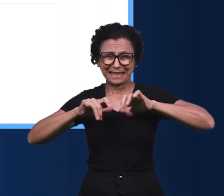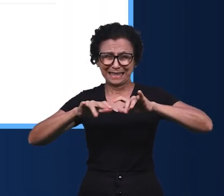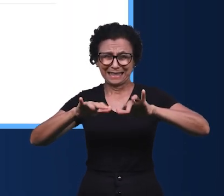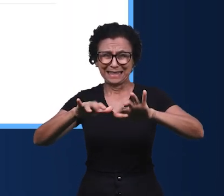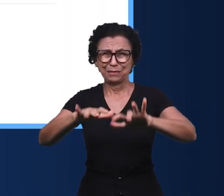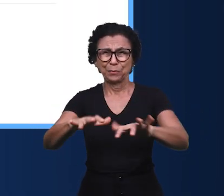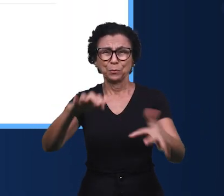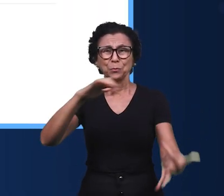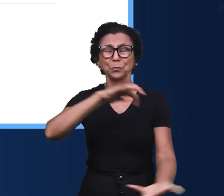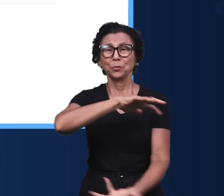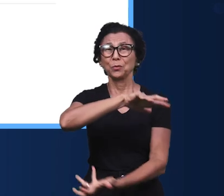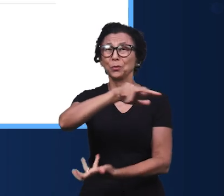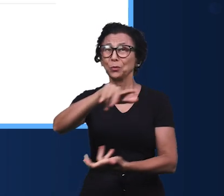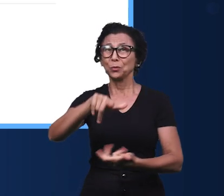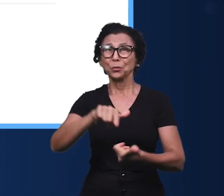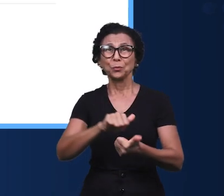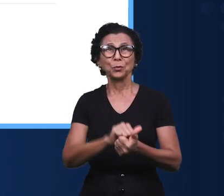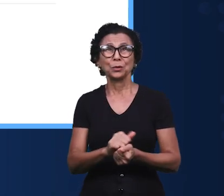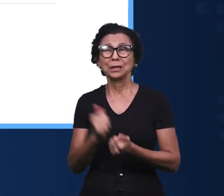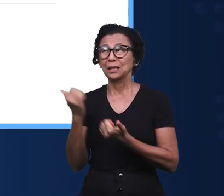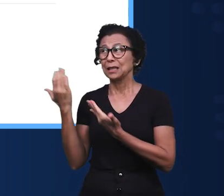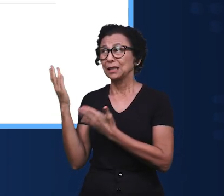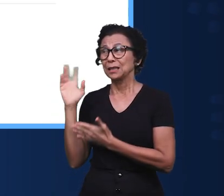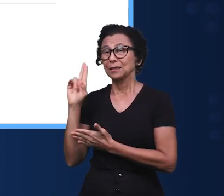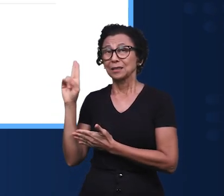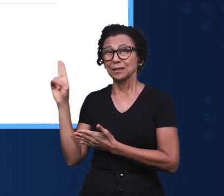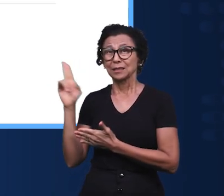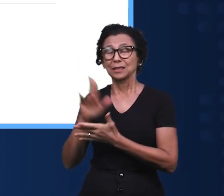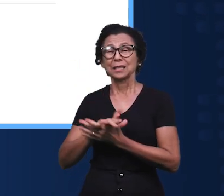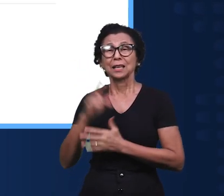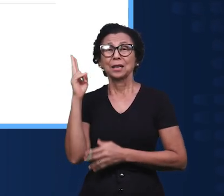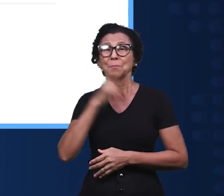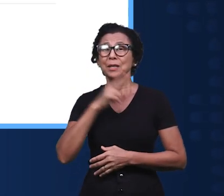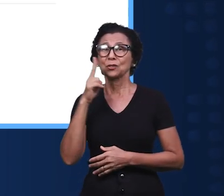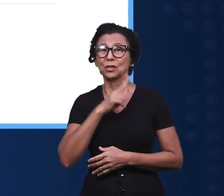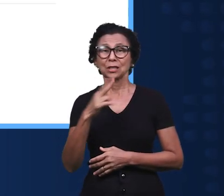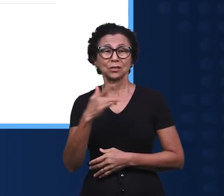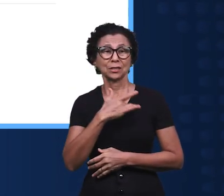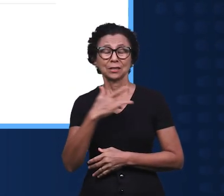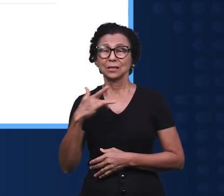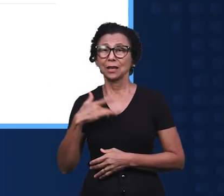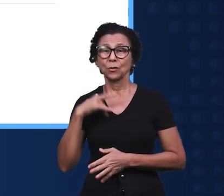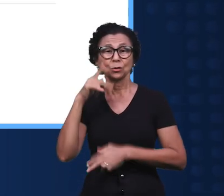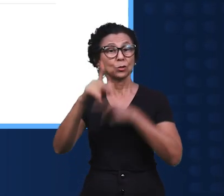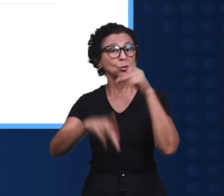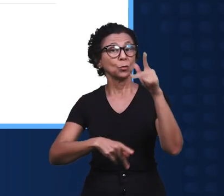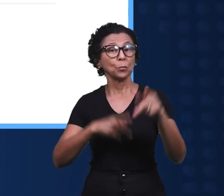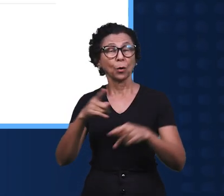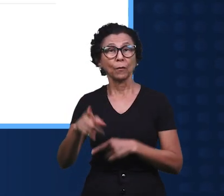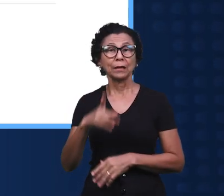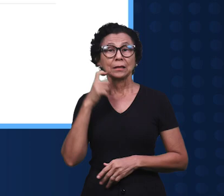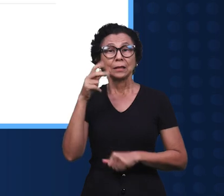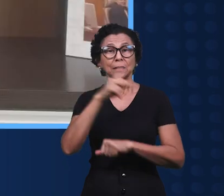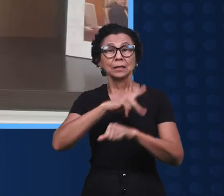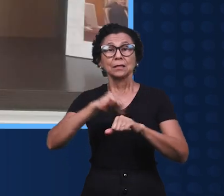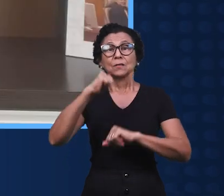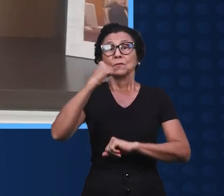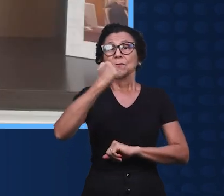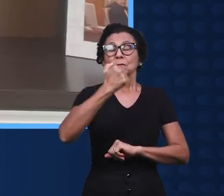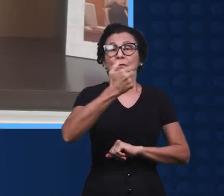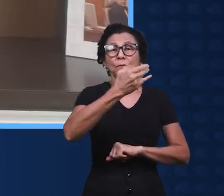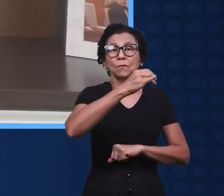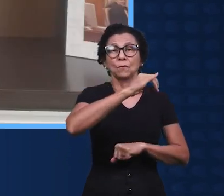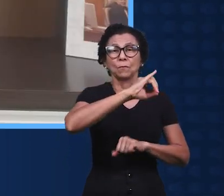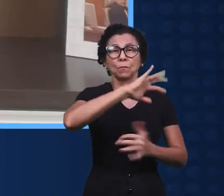Organização Mundial de Saúde a declarar emergência de saúde pública de interesse internacional. Isso